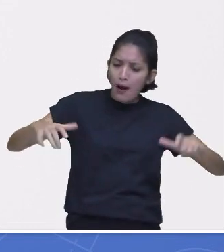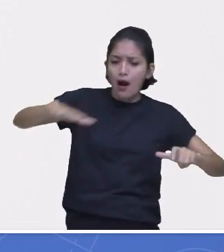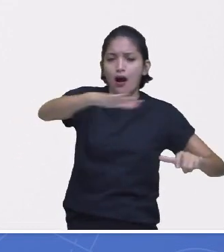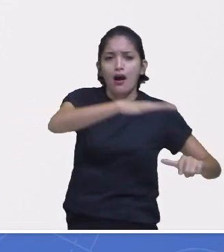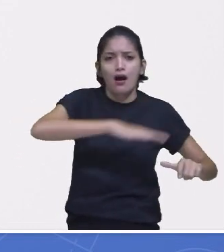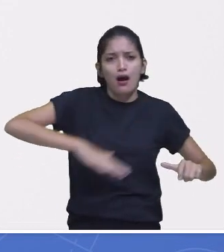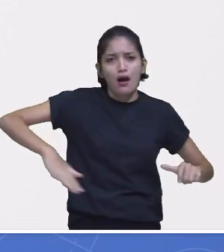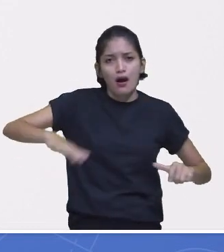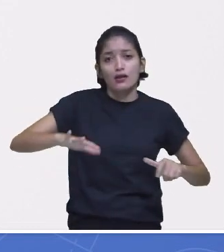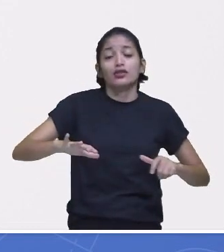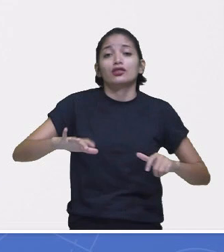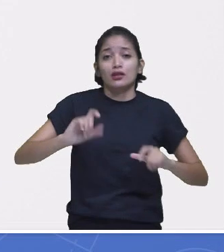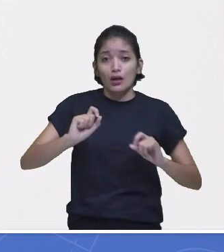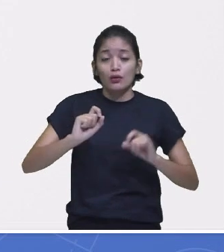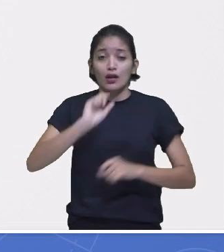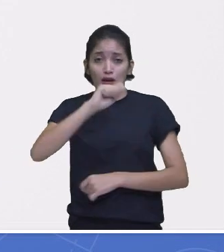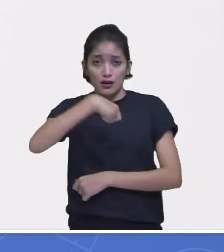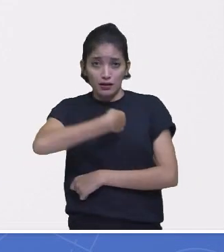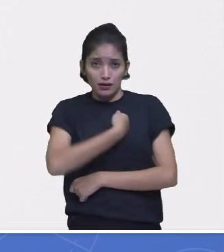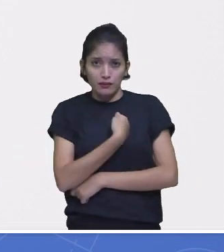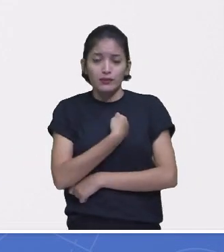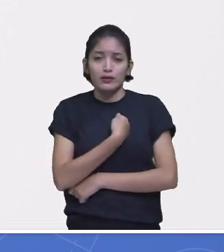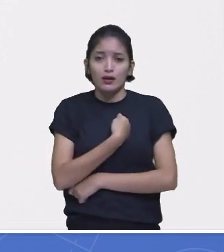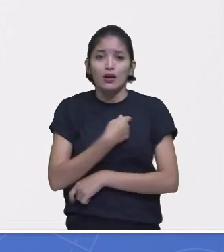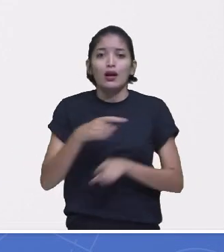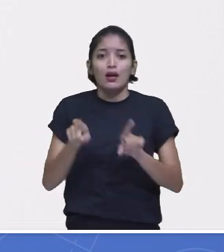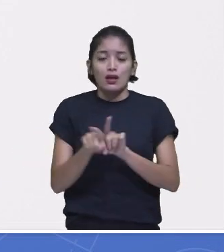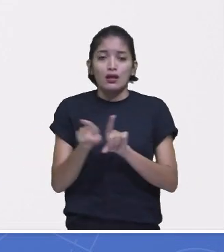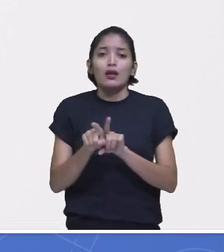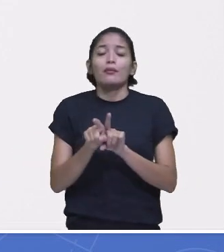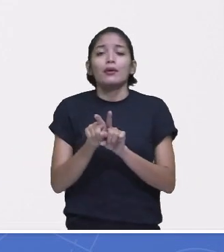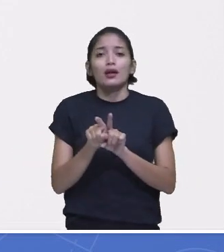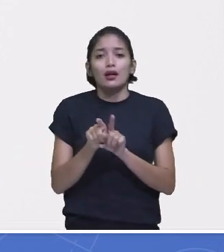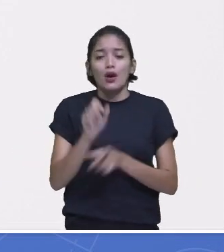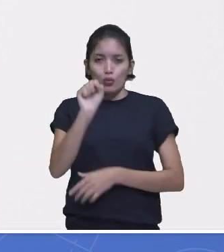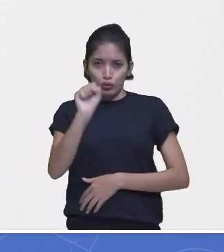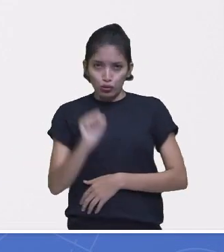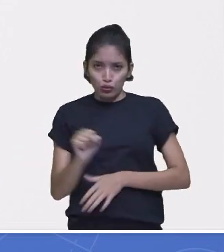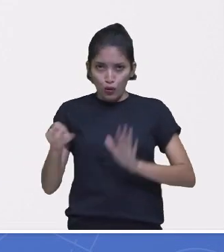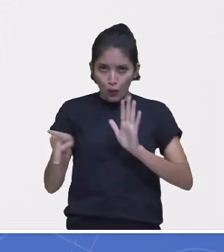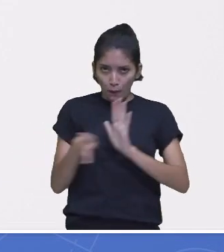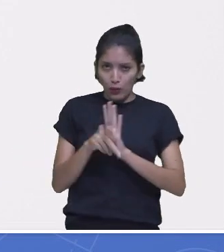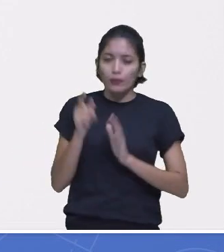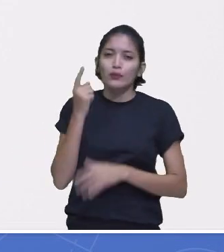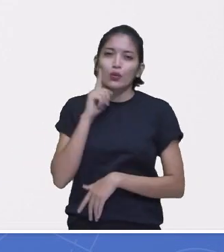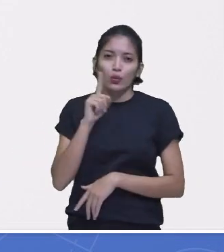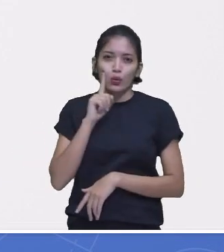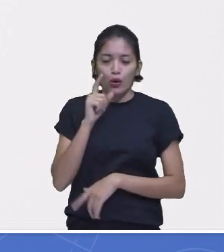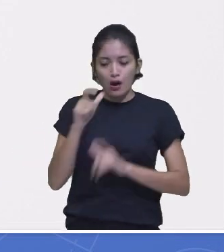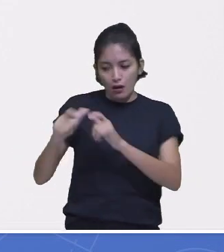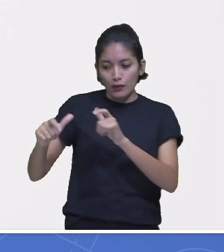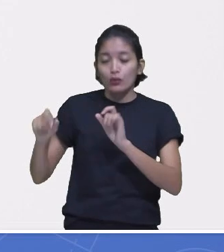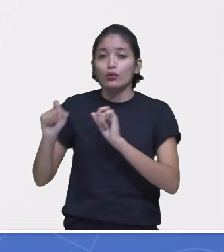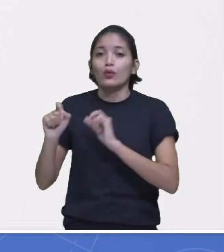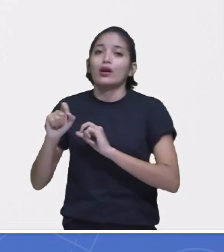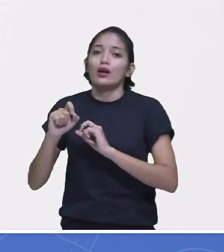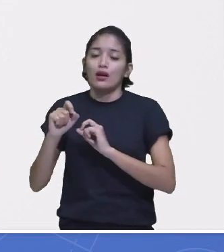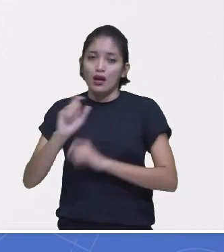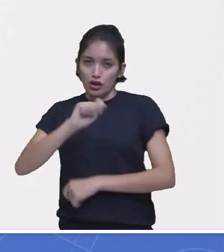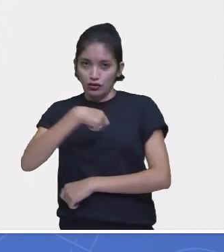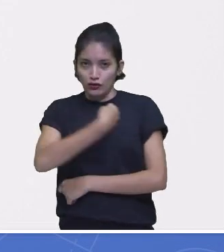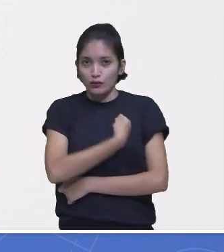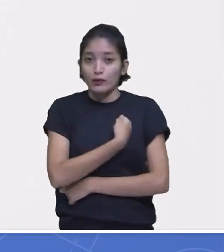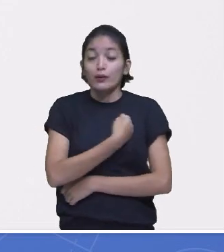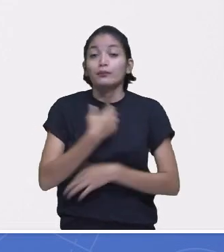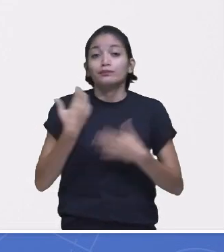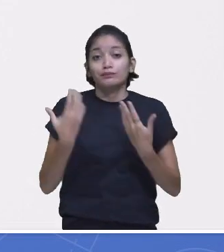de língua espanhola. E eu vou até mais longe. O sul dos Estados Unidos, por exemplo, tem um peso enorme ali na língua espanhola. Então,